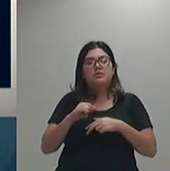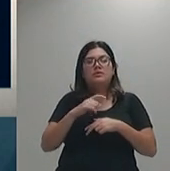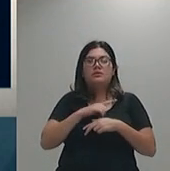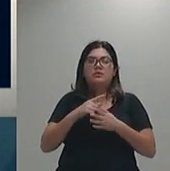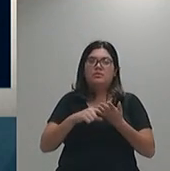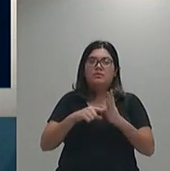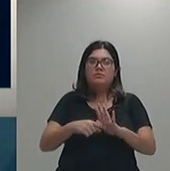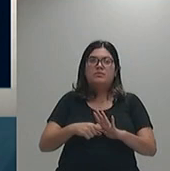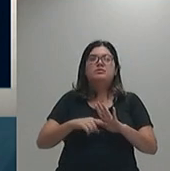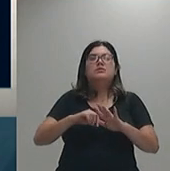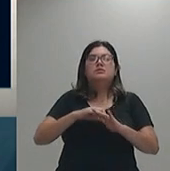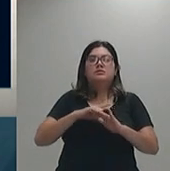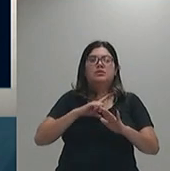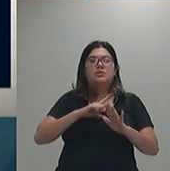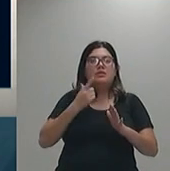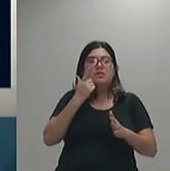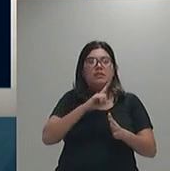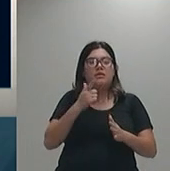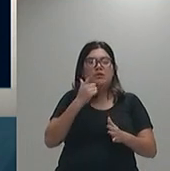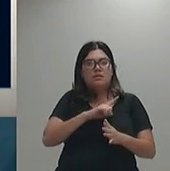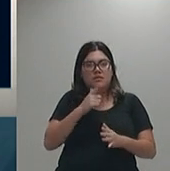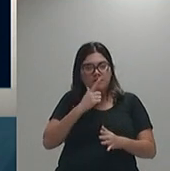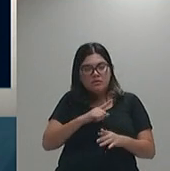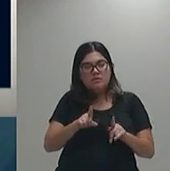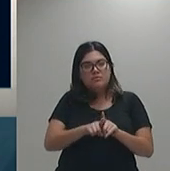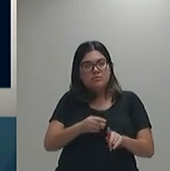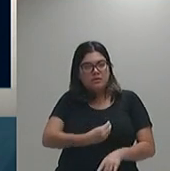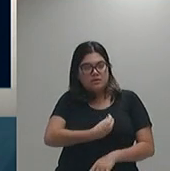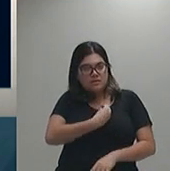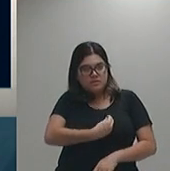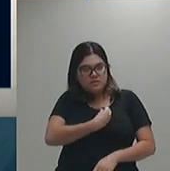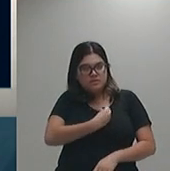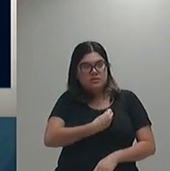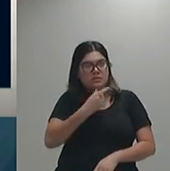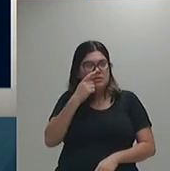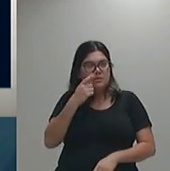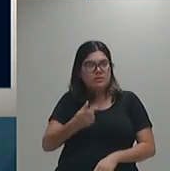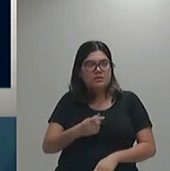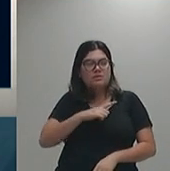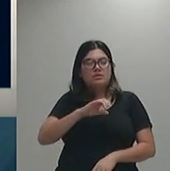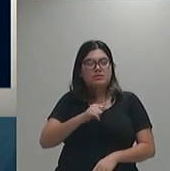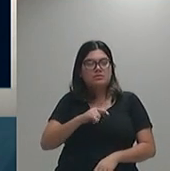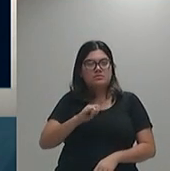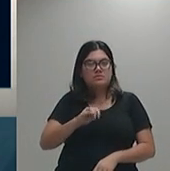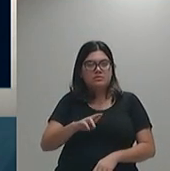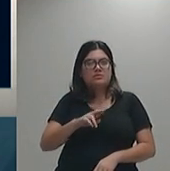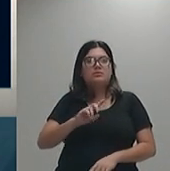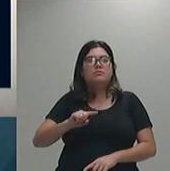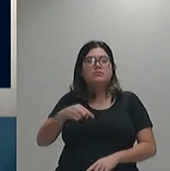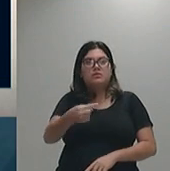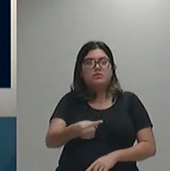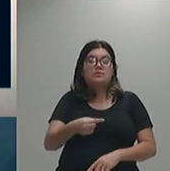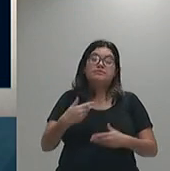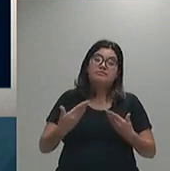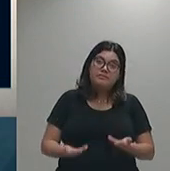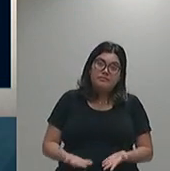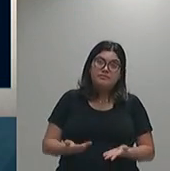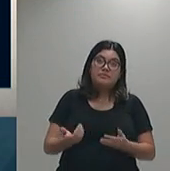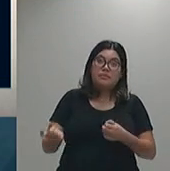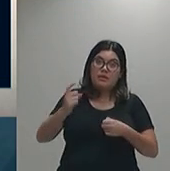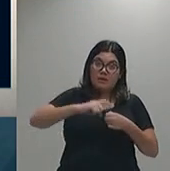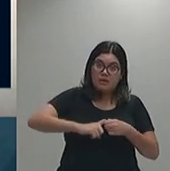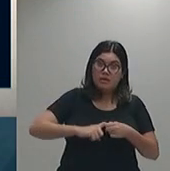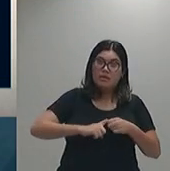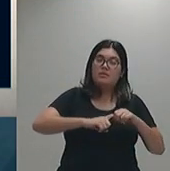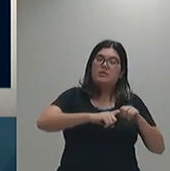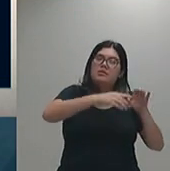obtida EA subsistência do interesse de agir dos procedimentos arbitrais anteriores pois bem retomando a cronologia dos